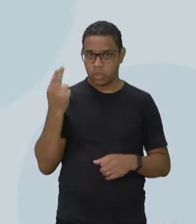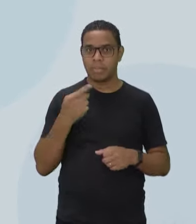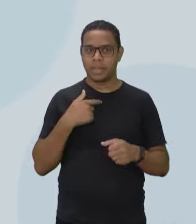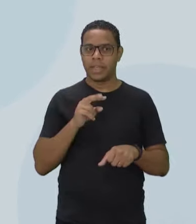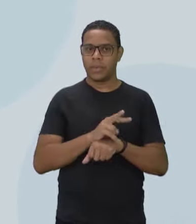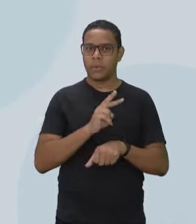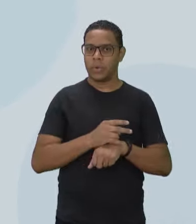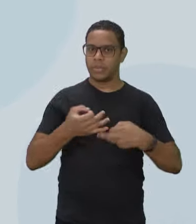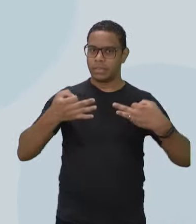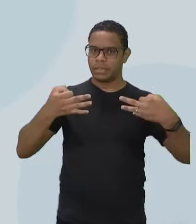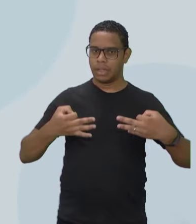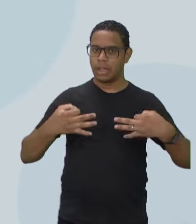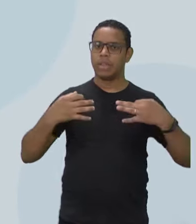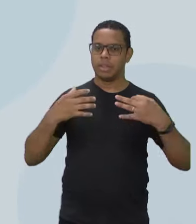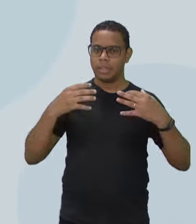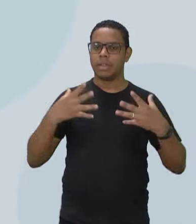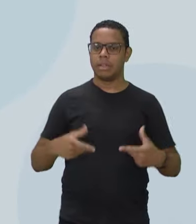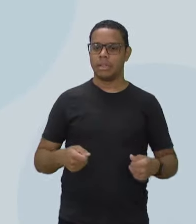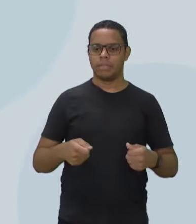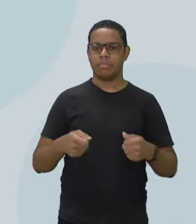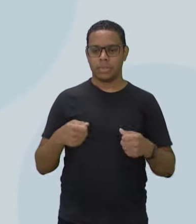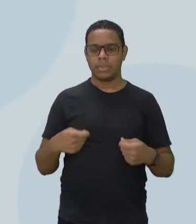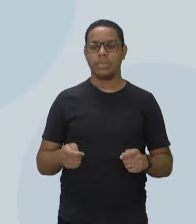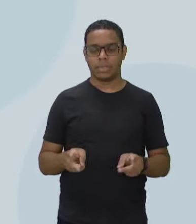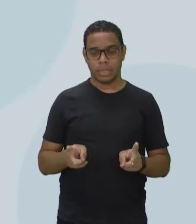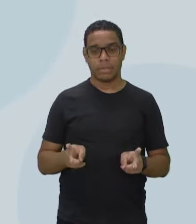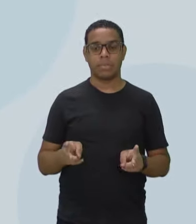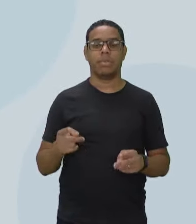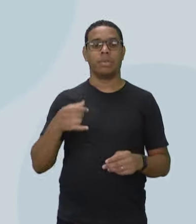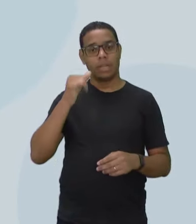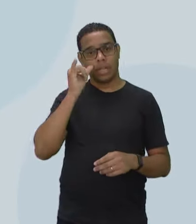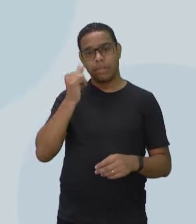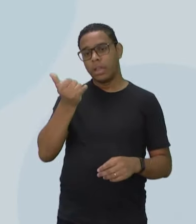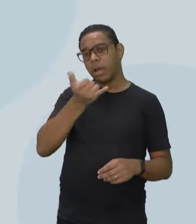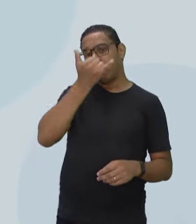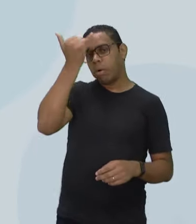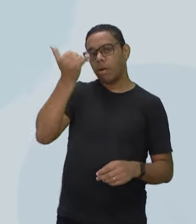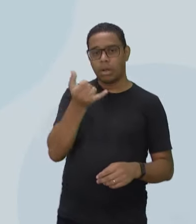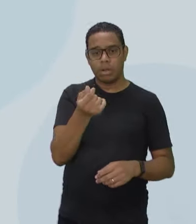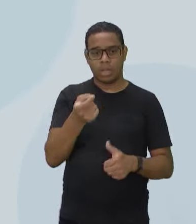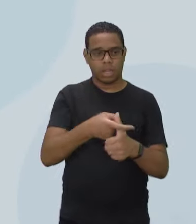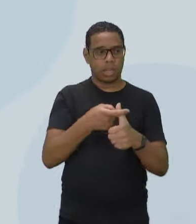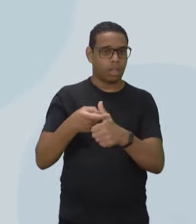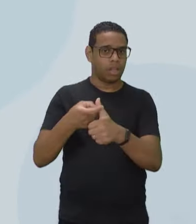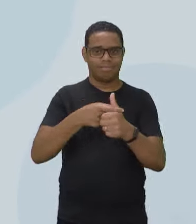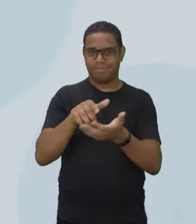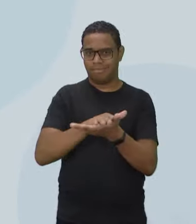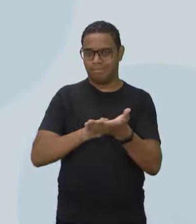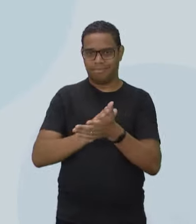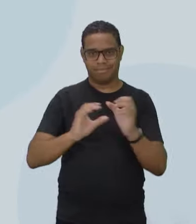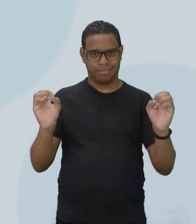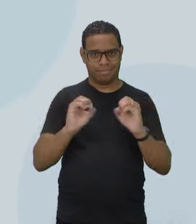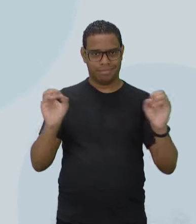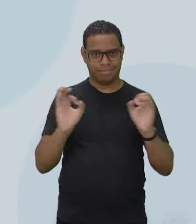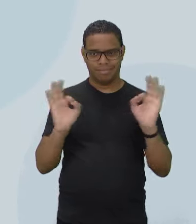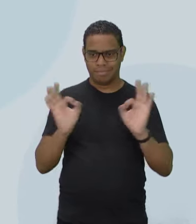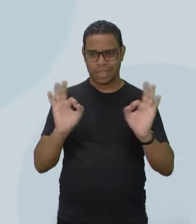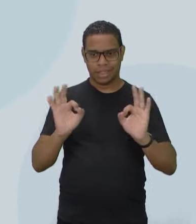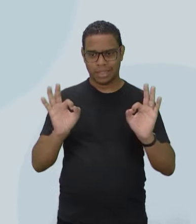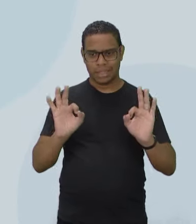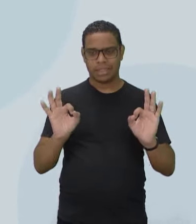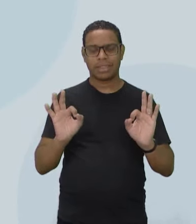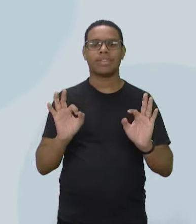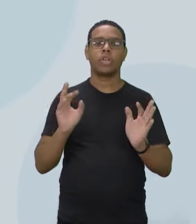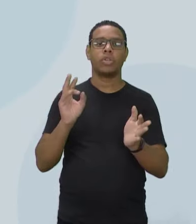crédito sempre. Então a gente, para esses transtornos financeiros, a gente não quer dever a ninguém e aí a gente só